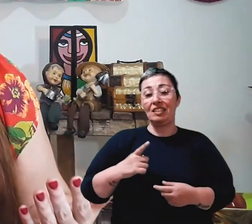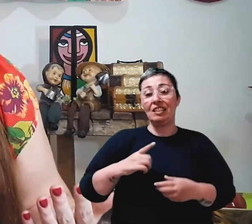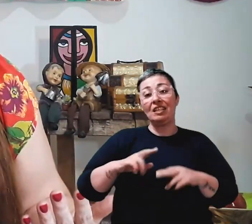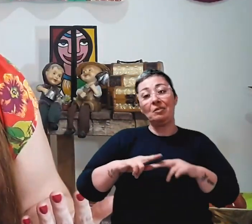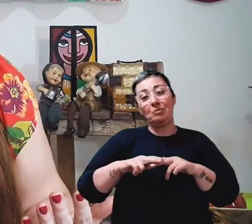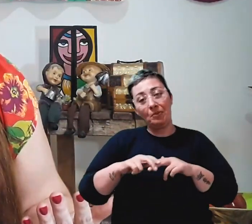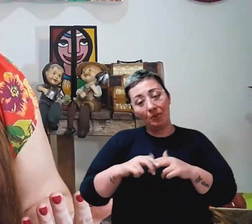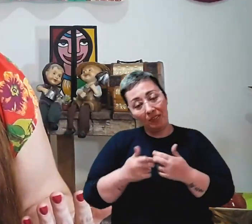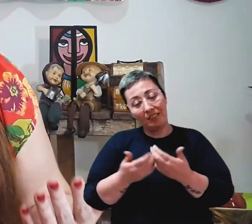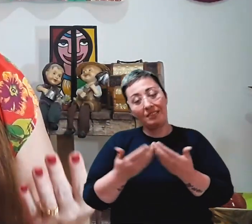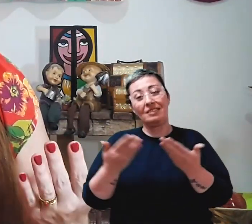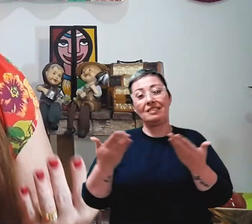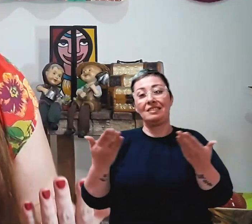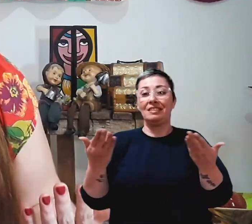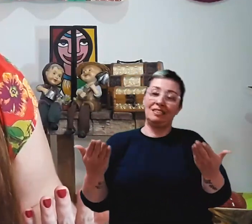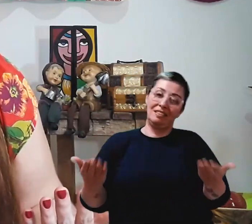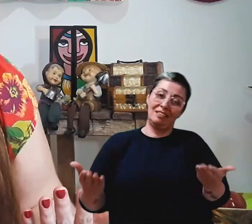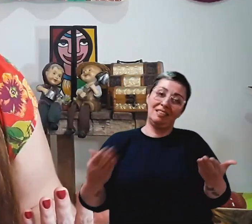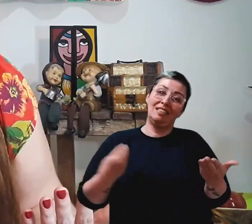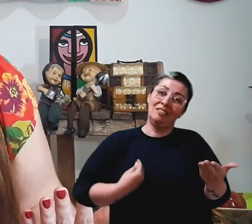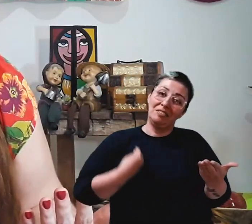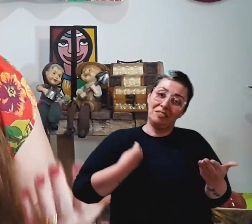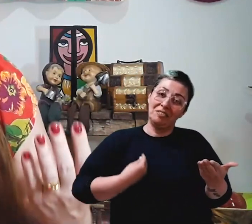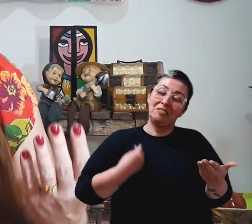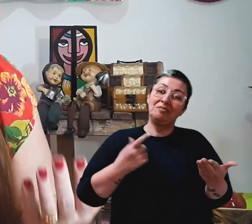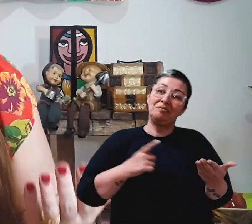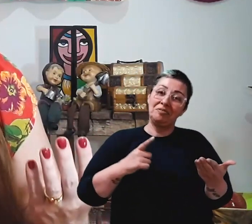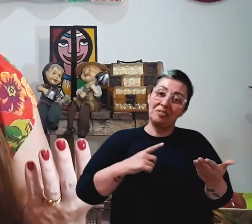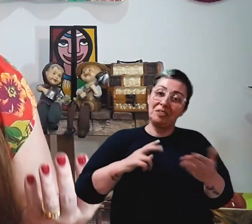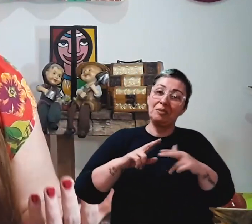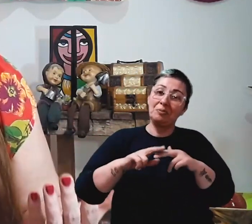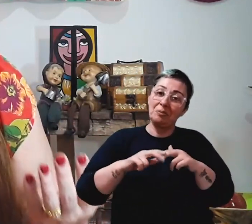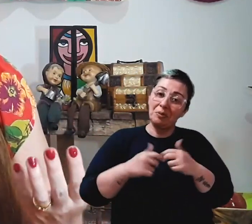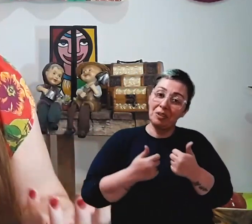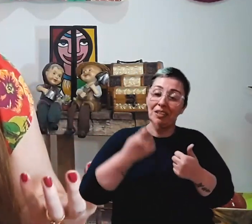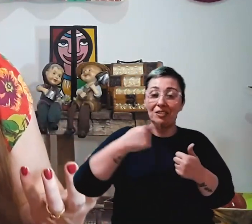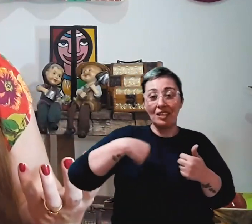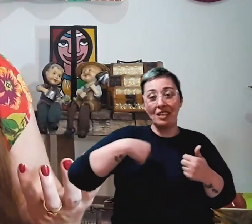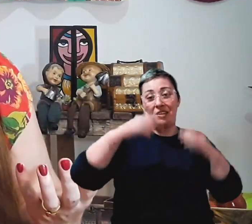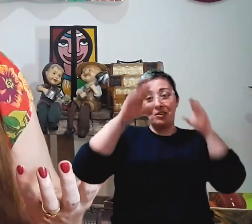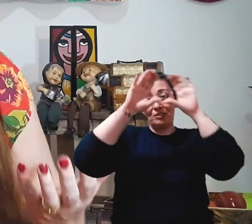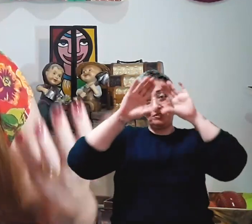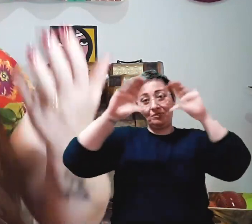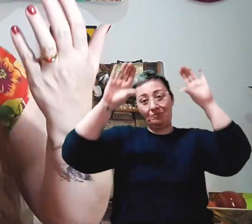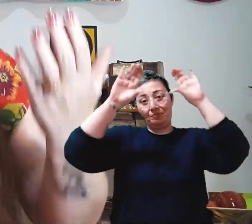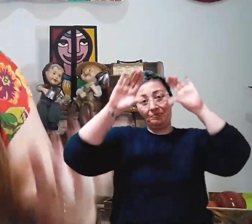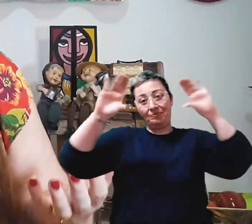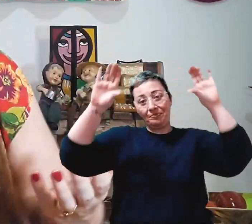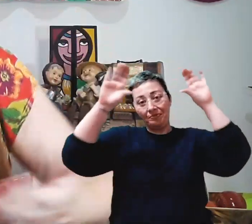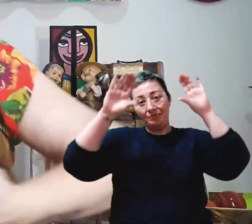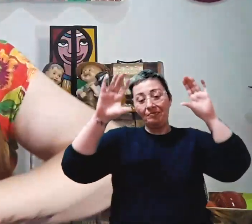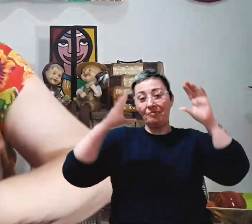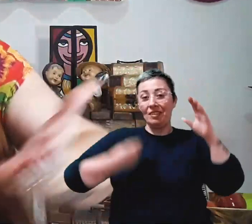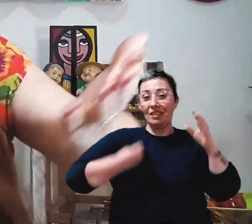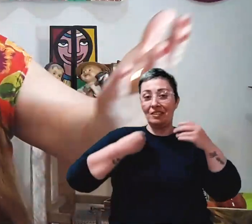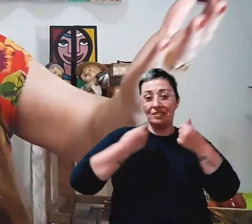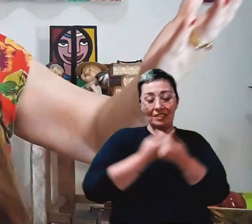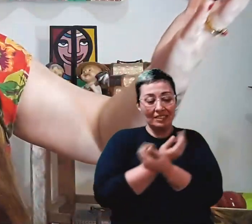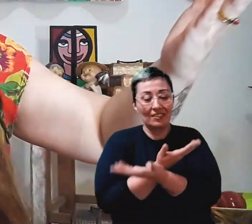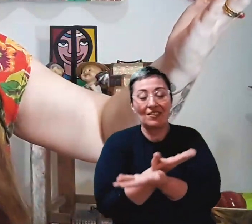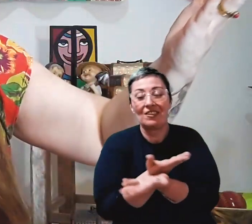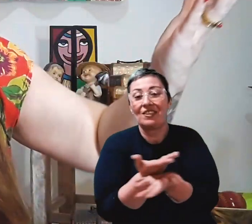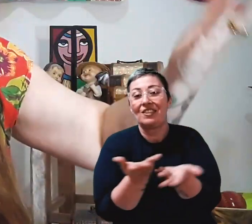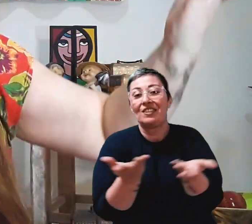para isso que eu existo, é por isso que eu sou uma nuvem, para dar vida a tudo